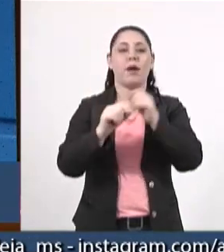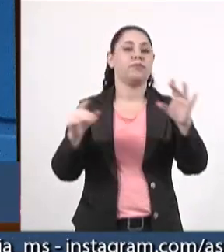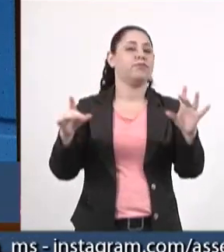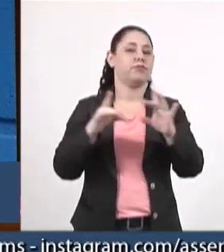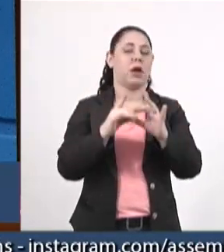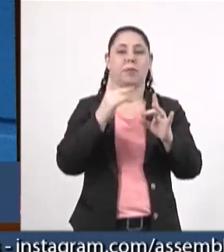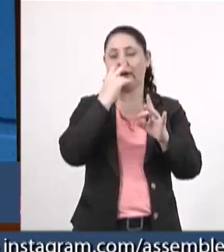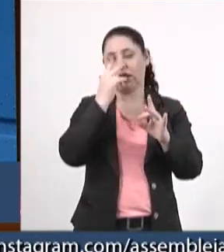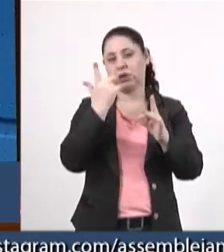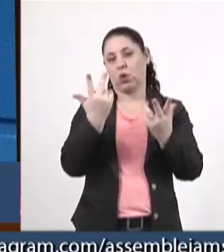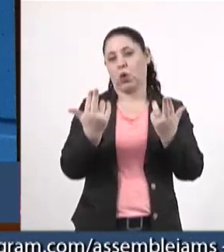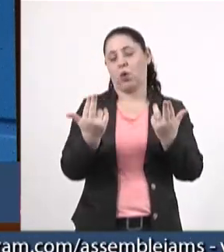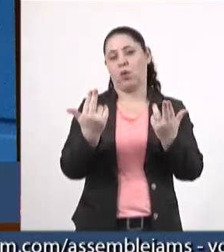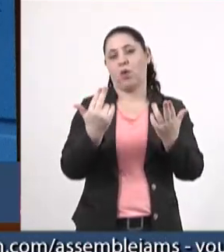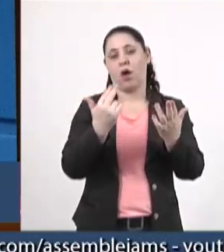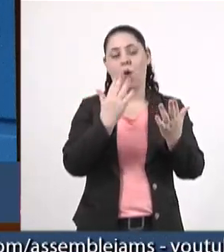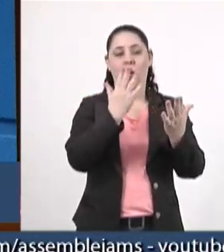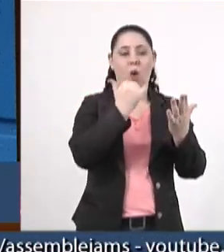espiral inflacionária.